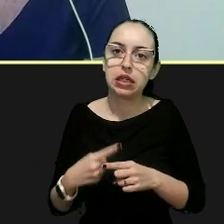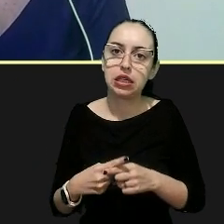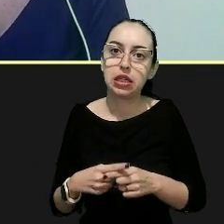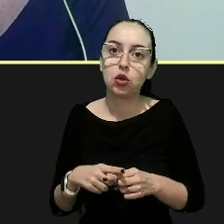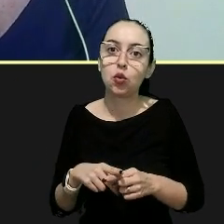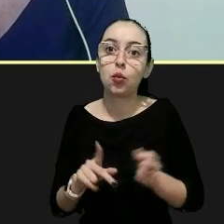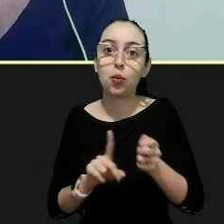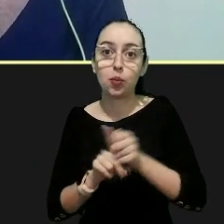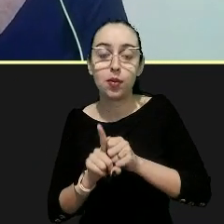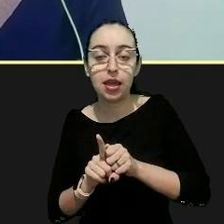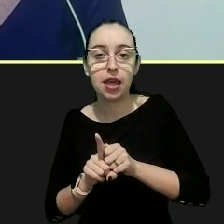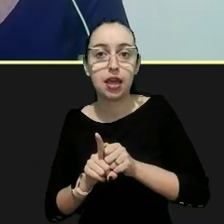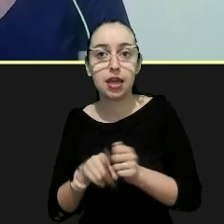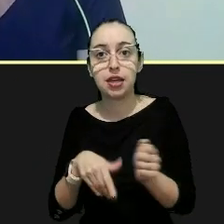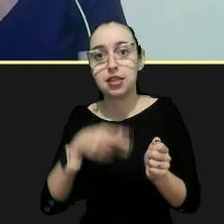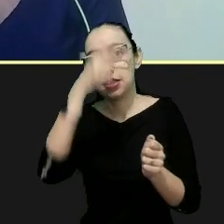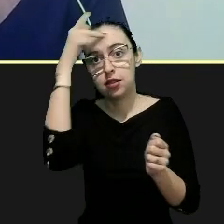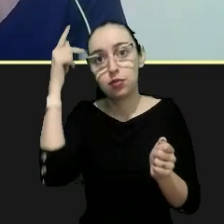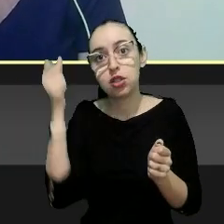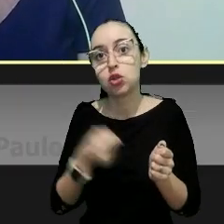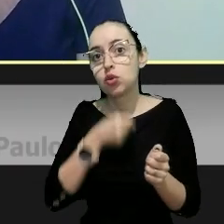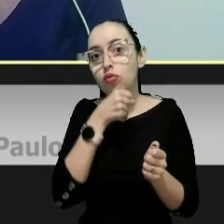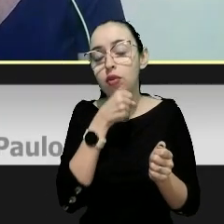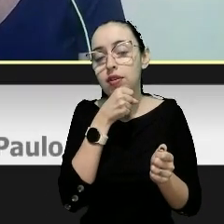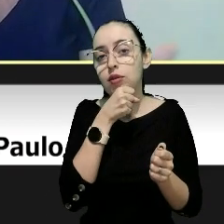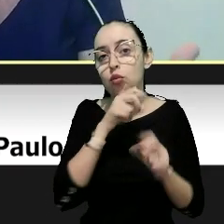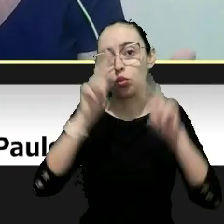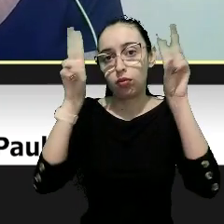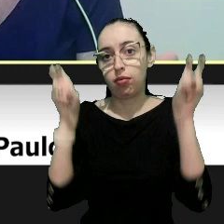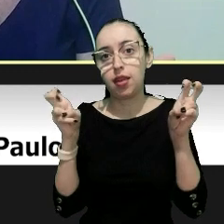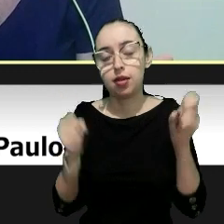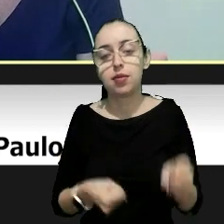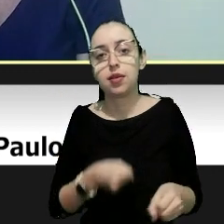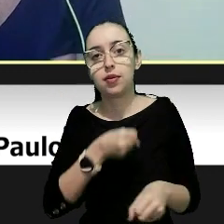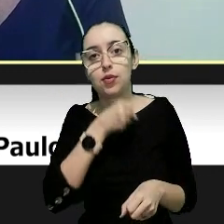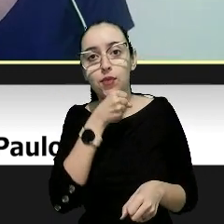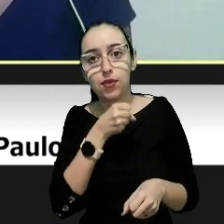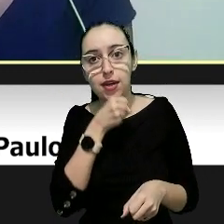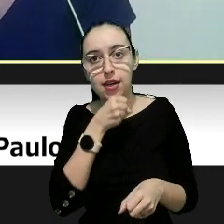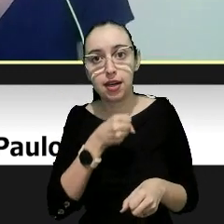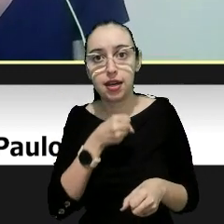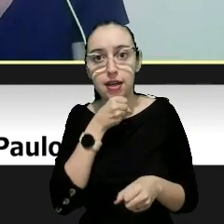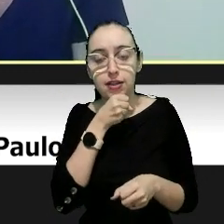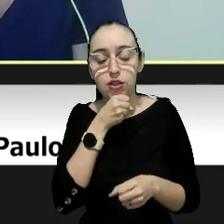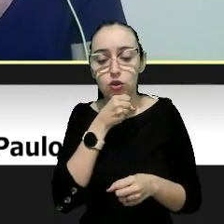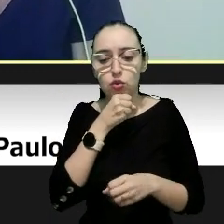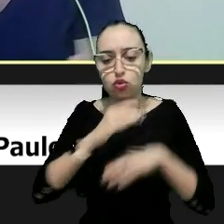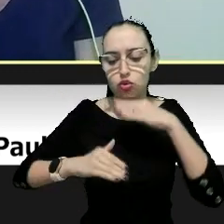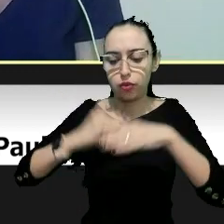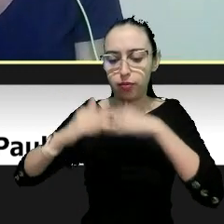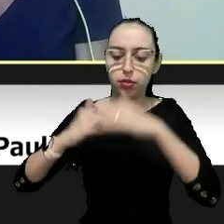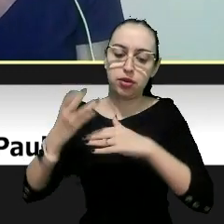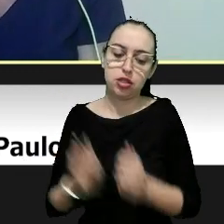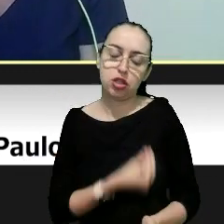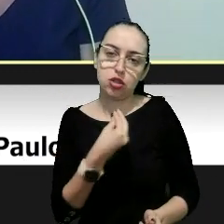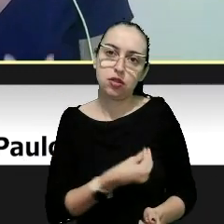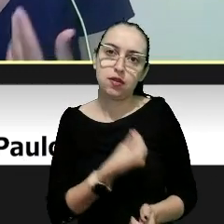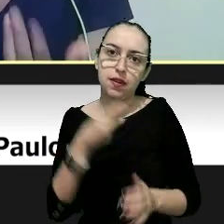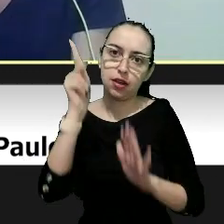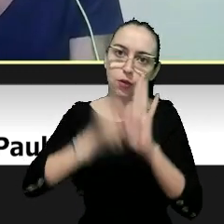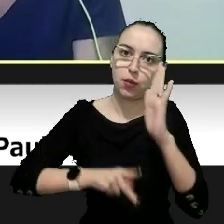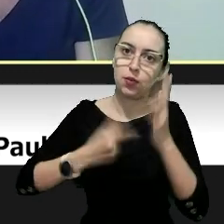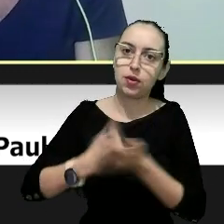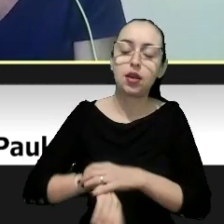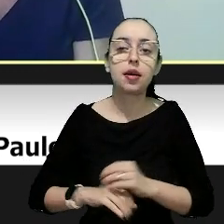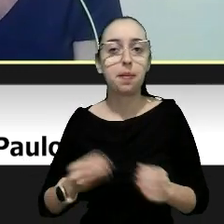ainda estamos no mês da pessoa idosa. E o tema da palestra, envelhecimento e projetos de vida, é o